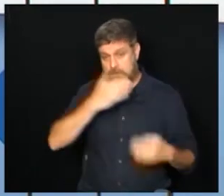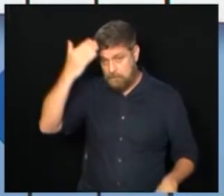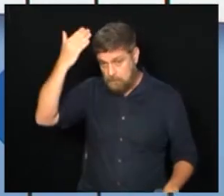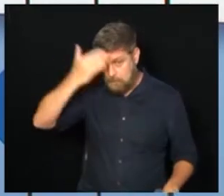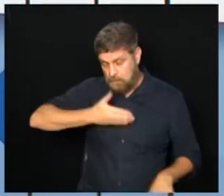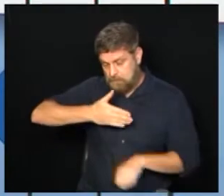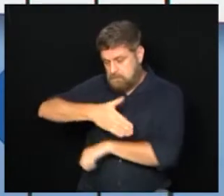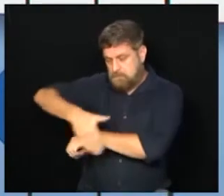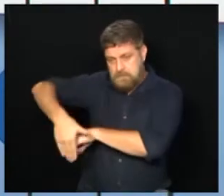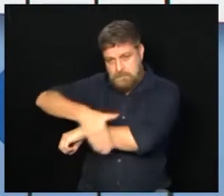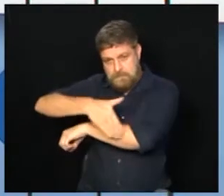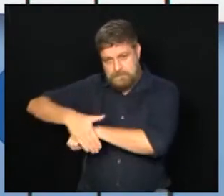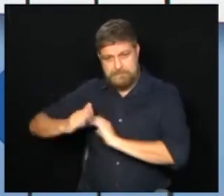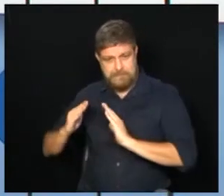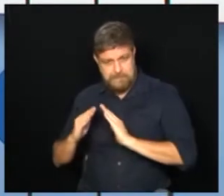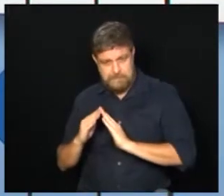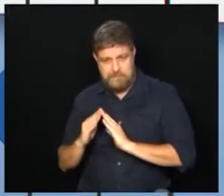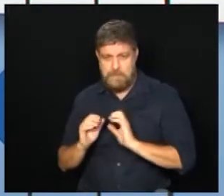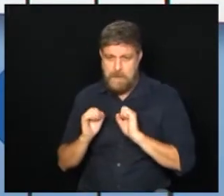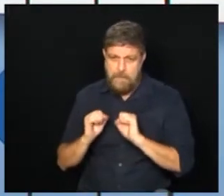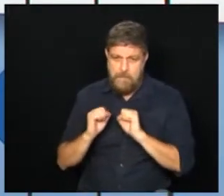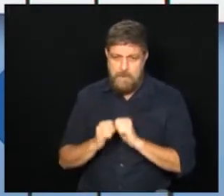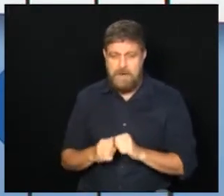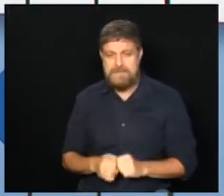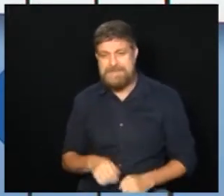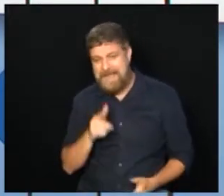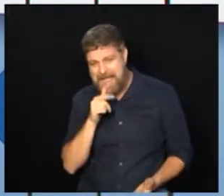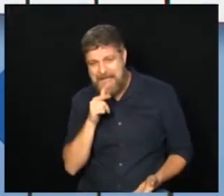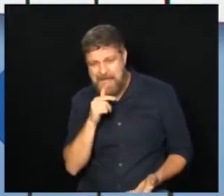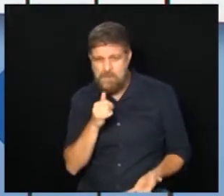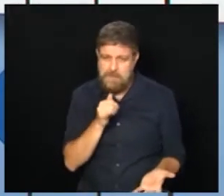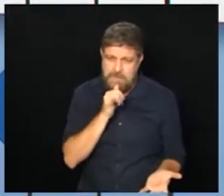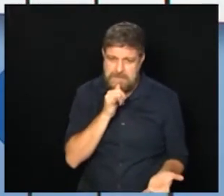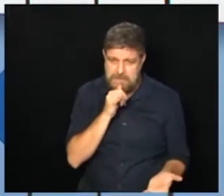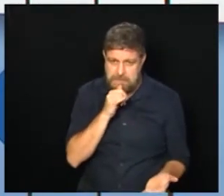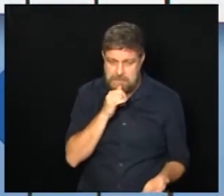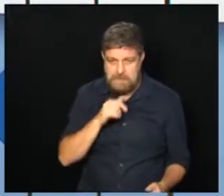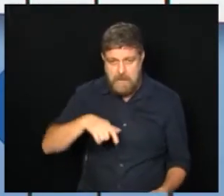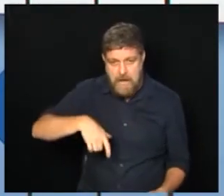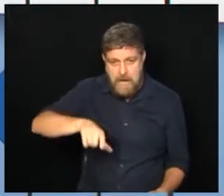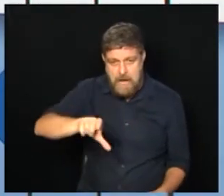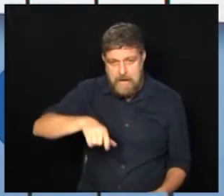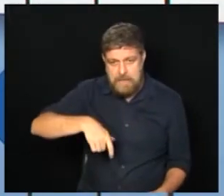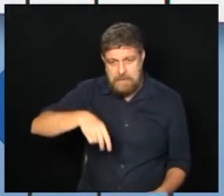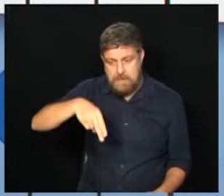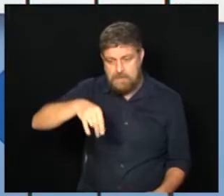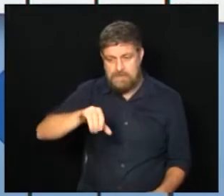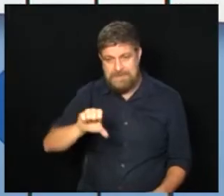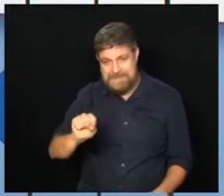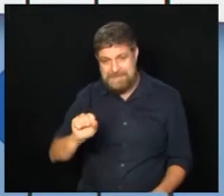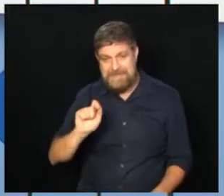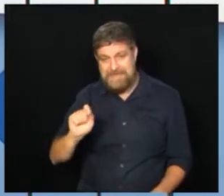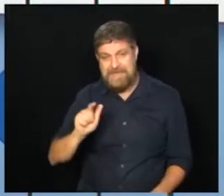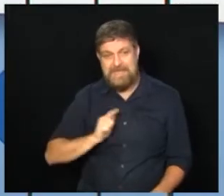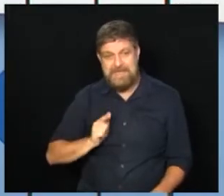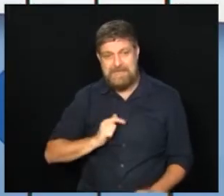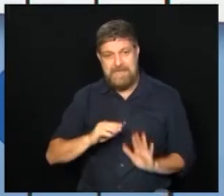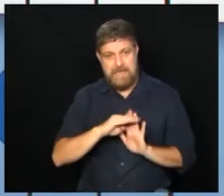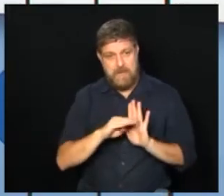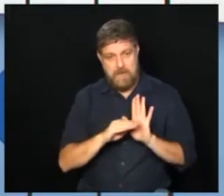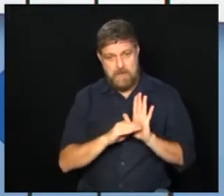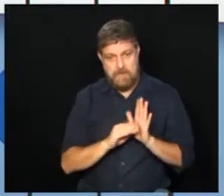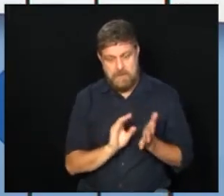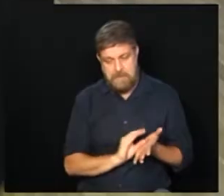de endereço, preferencialmente a conta de água, cartão do NIS para os que são beneficiados do programa